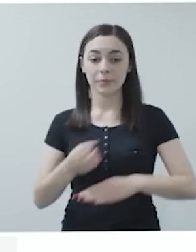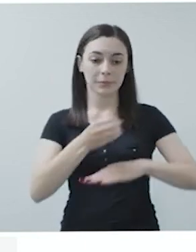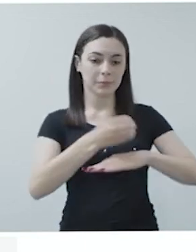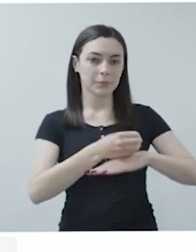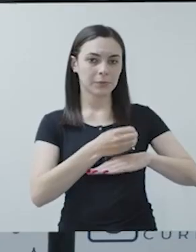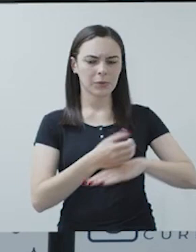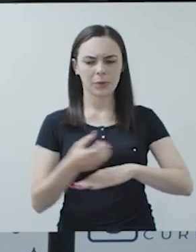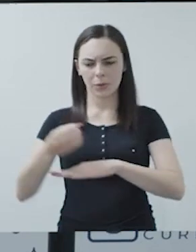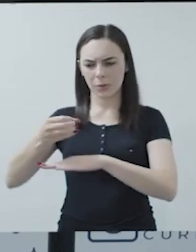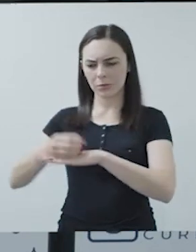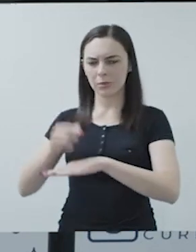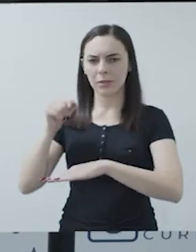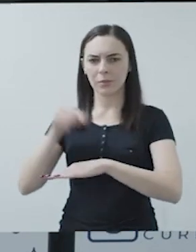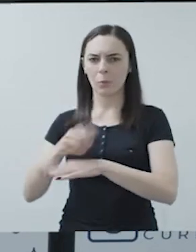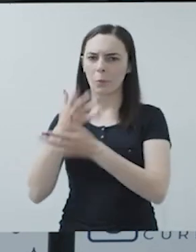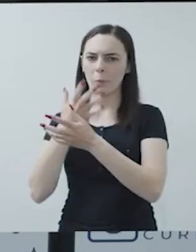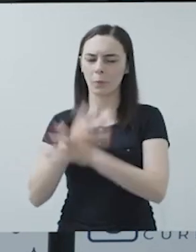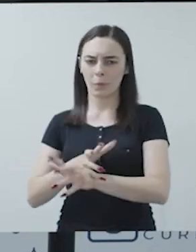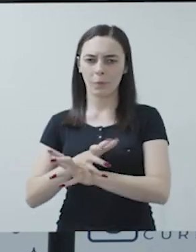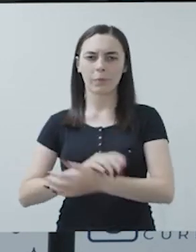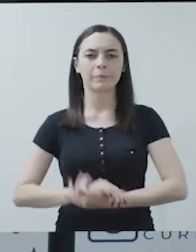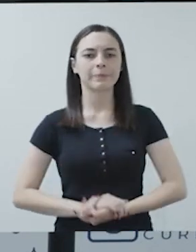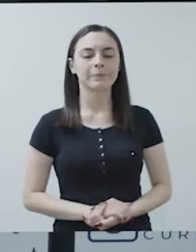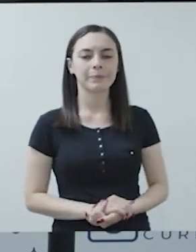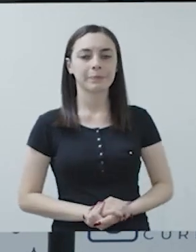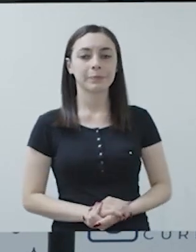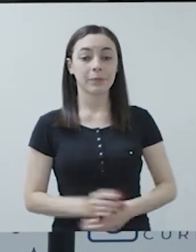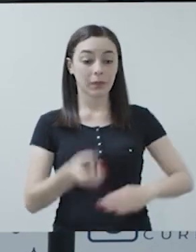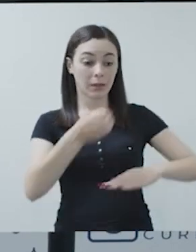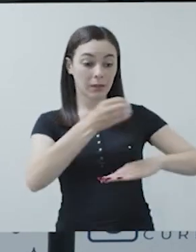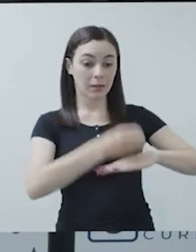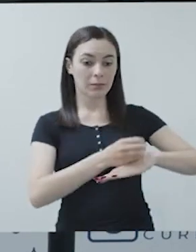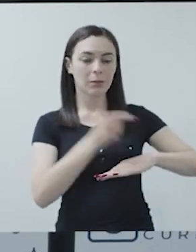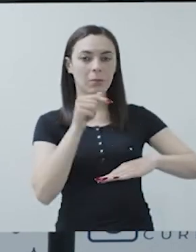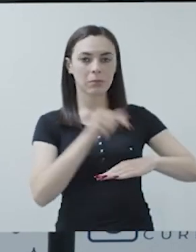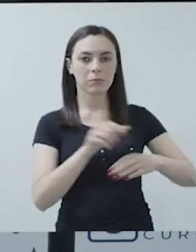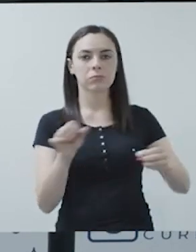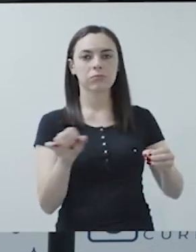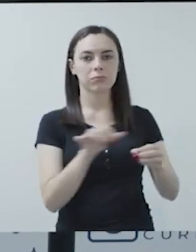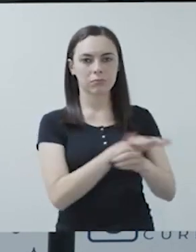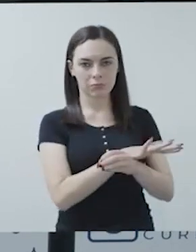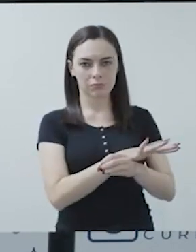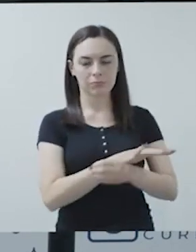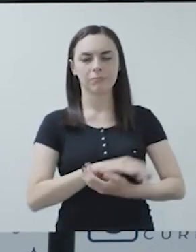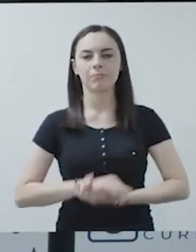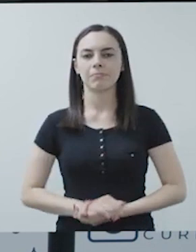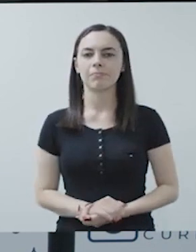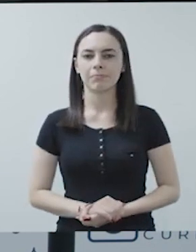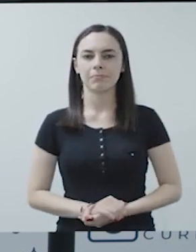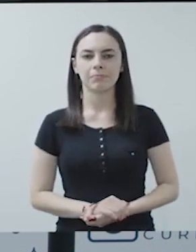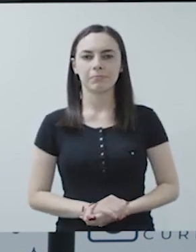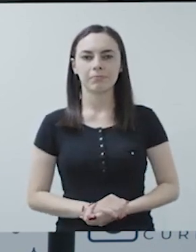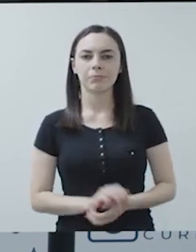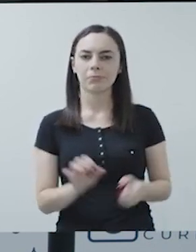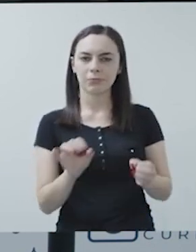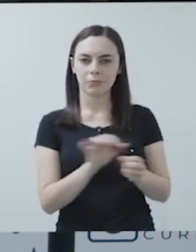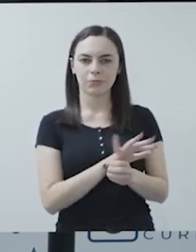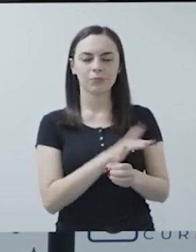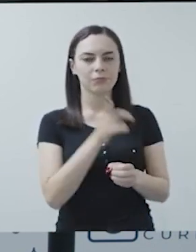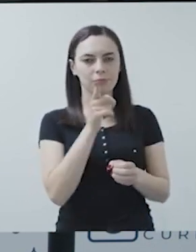gente consegue observar que ele está vazio. E o outro nós conseguimos observar que ele está cheio, né? Ele está cheio de